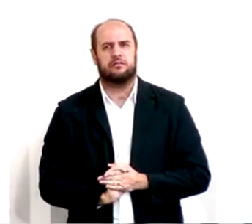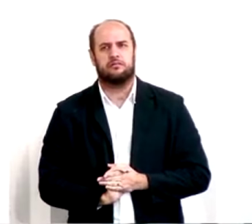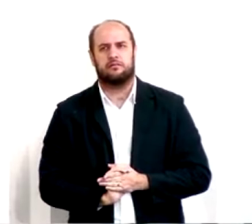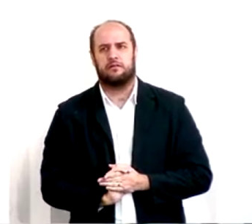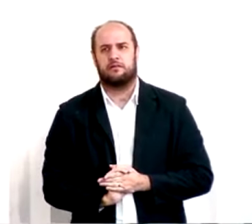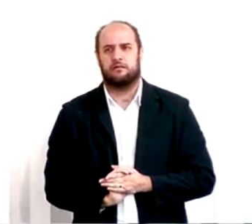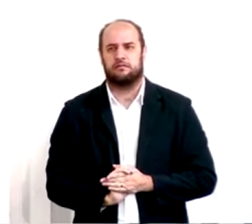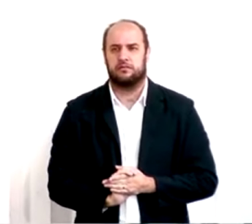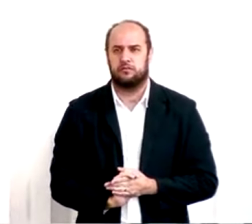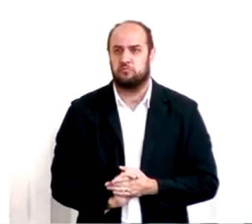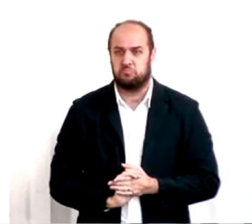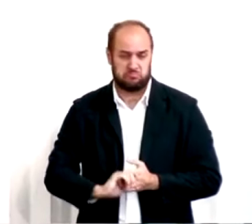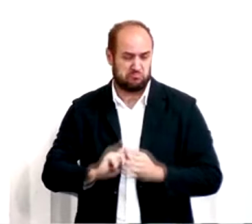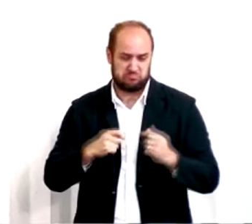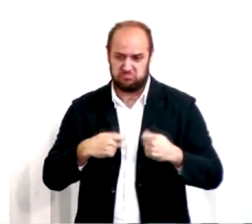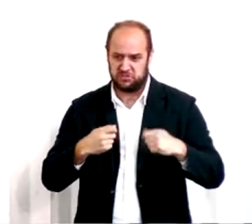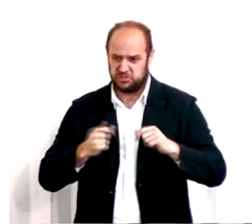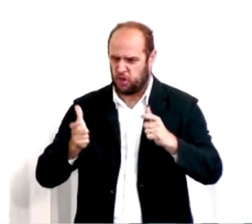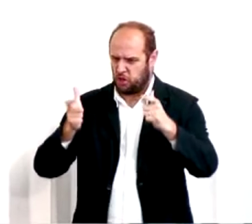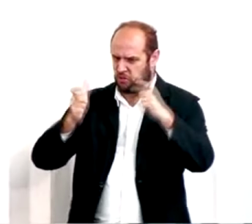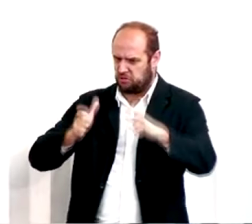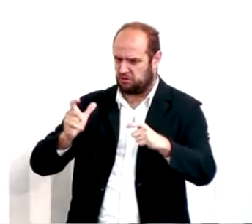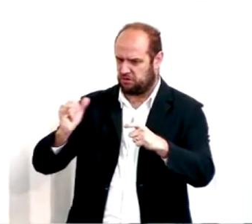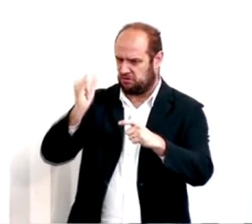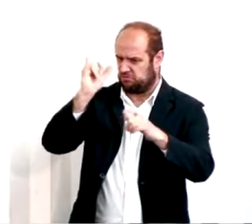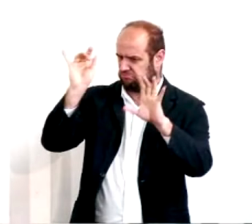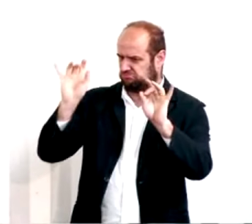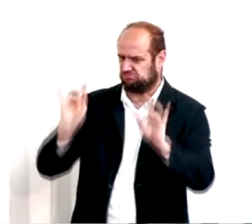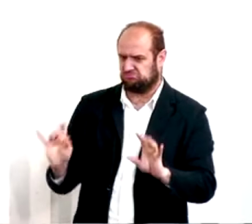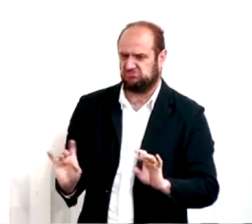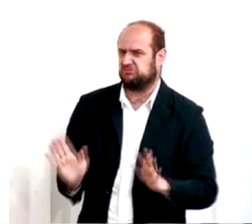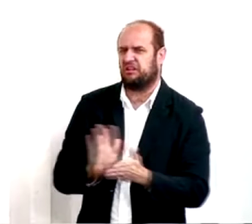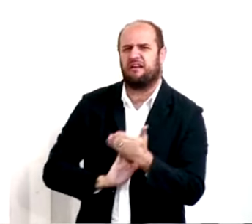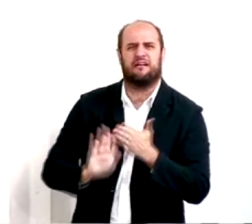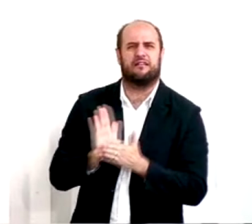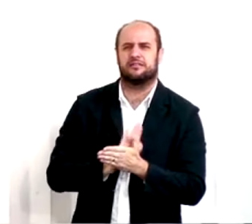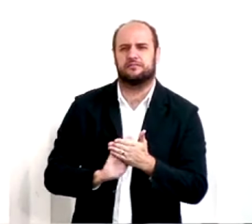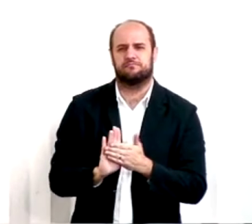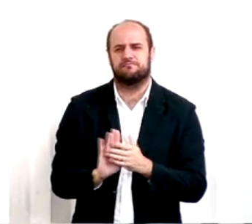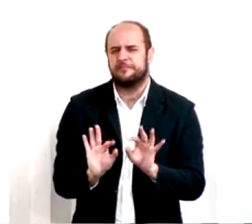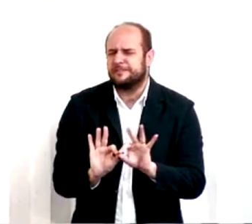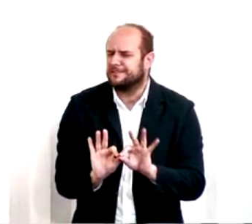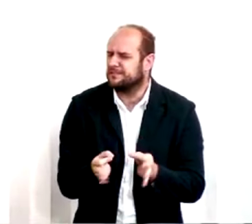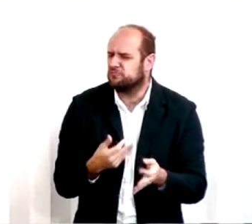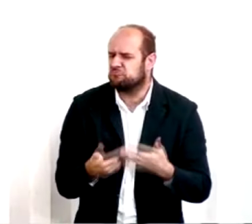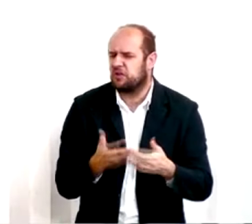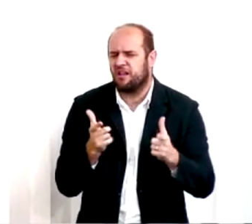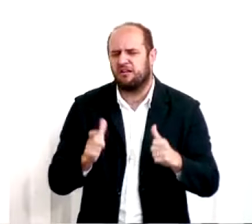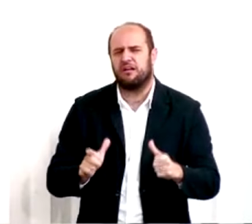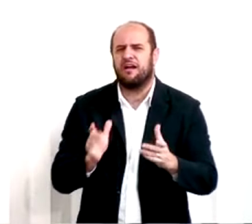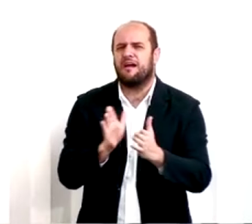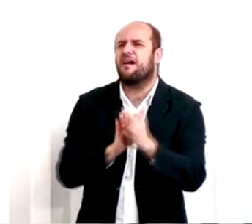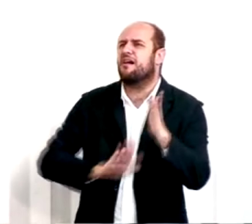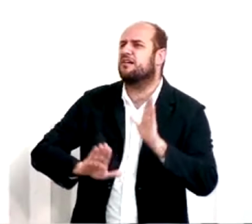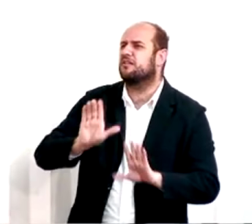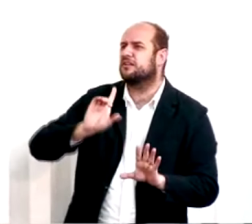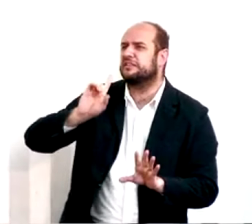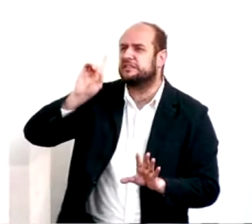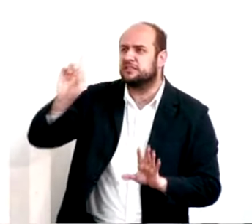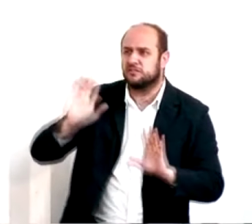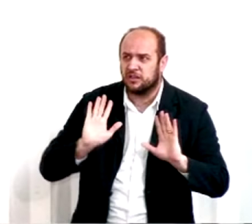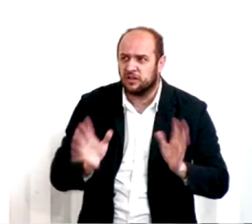Imperador de Roma fosse melhor nada dizem portava Ele simplesmente adoravam ao Deus que agora eles